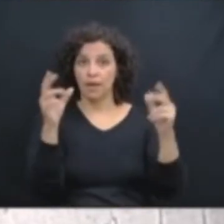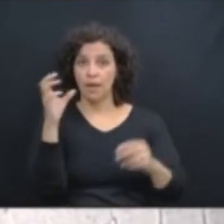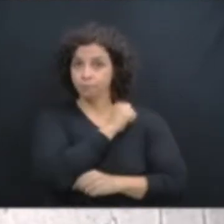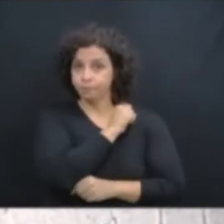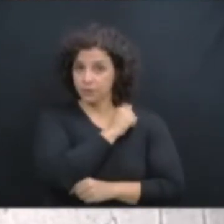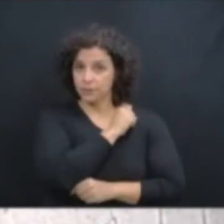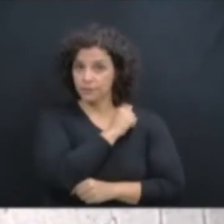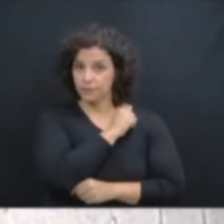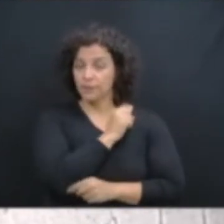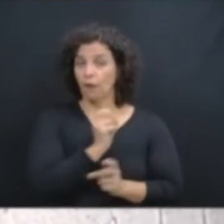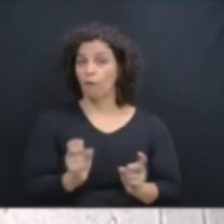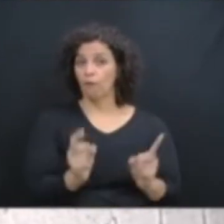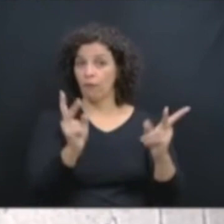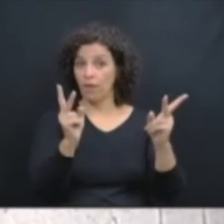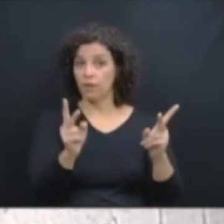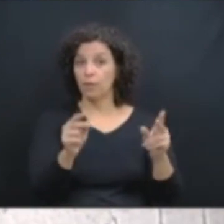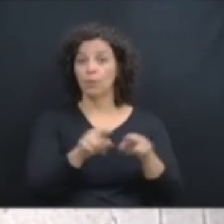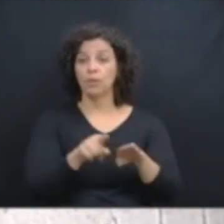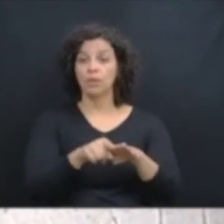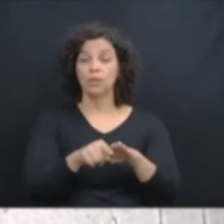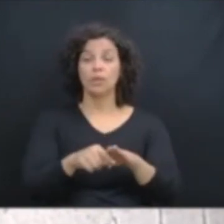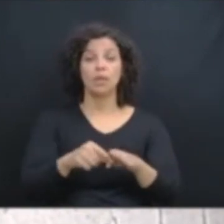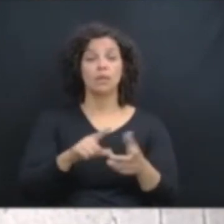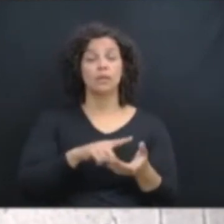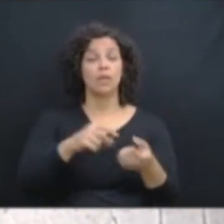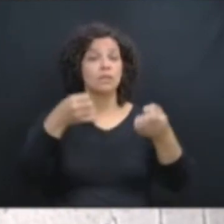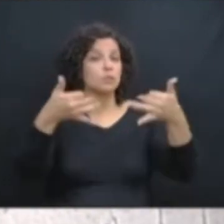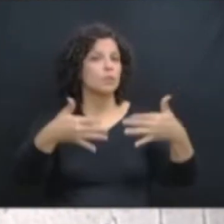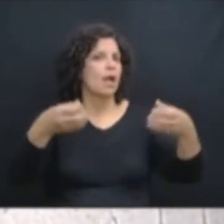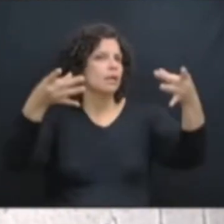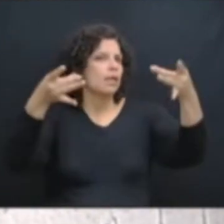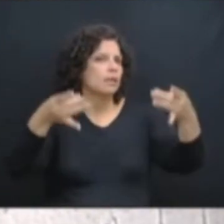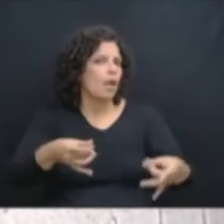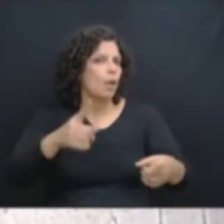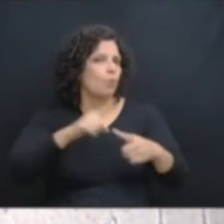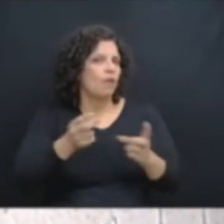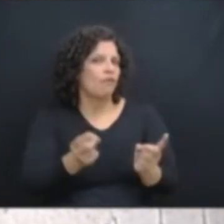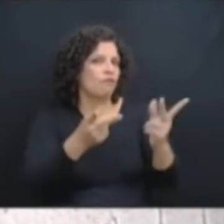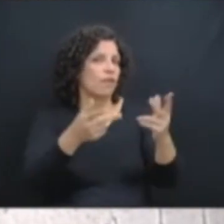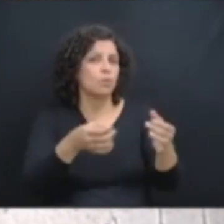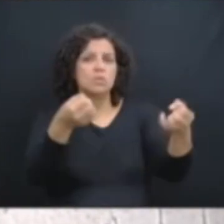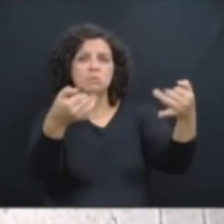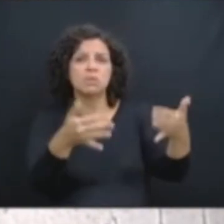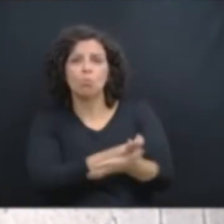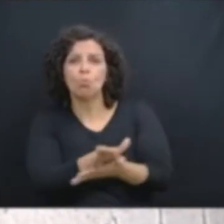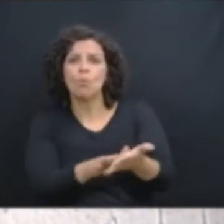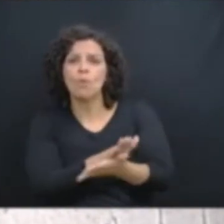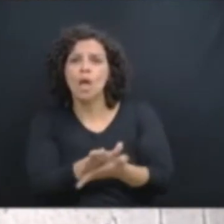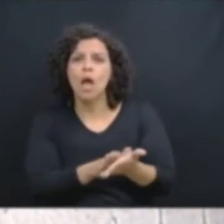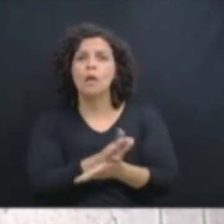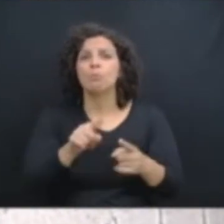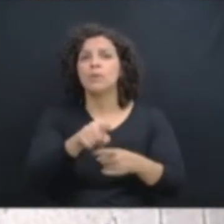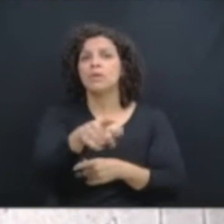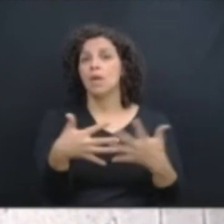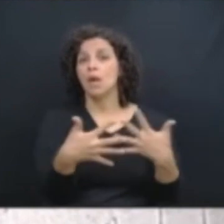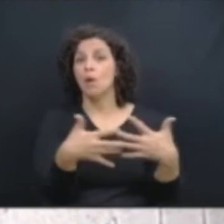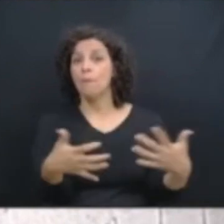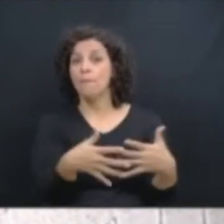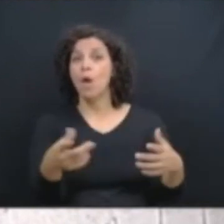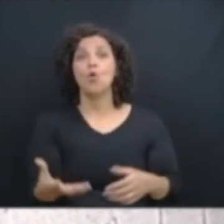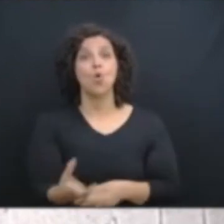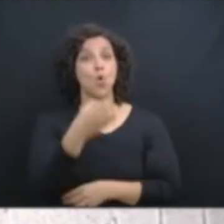rápida, venda sem discussão transparente, venda sem justificativa financeira, porque é a empresa